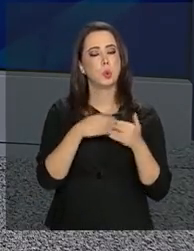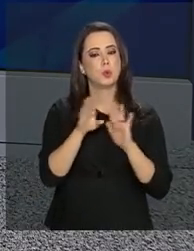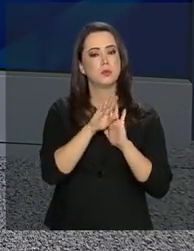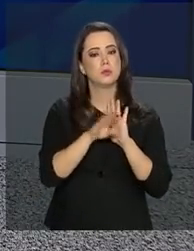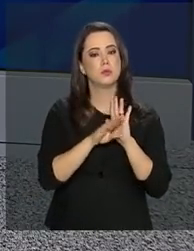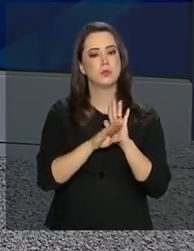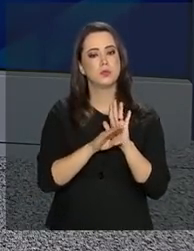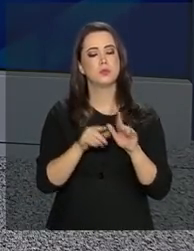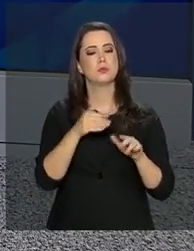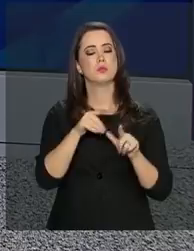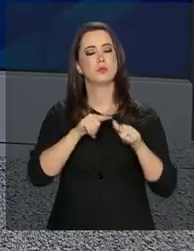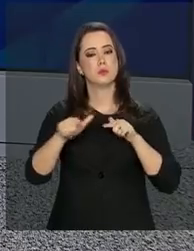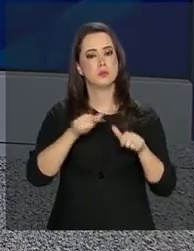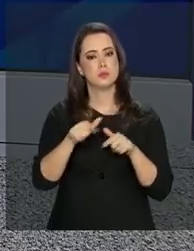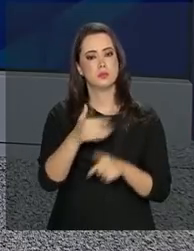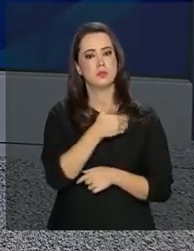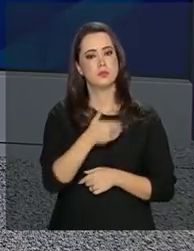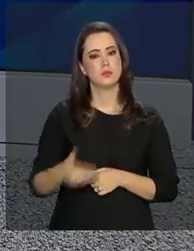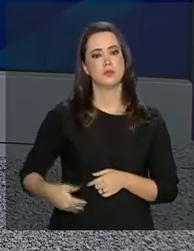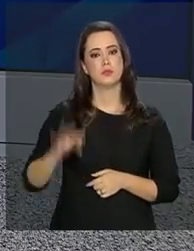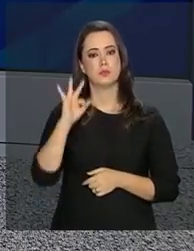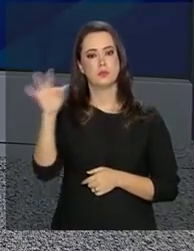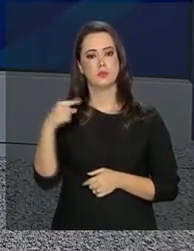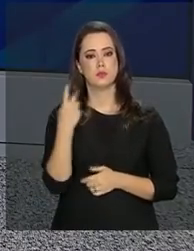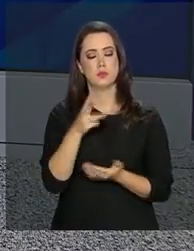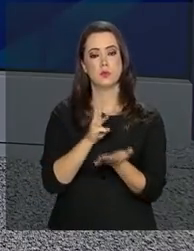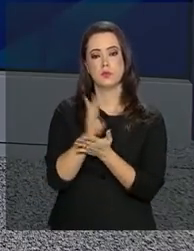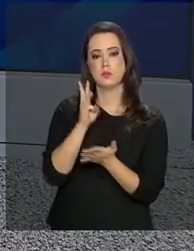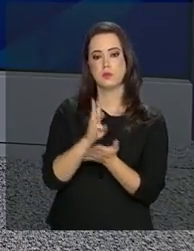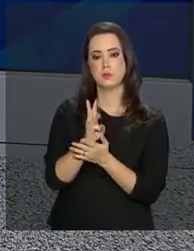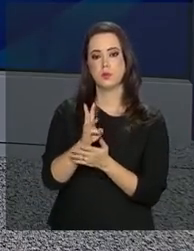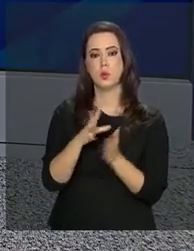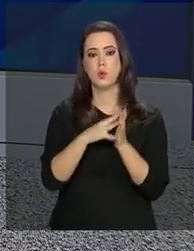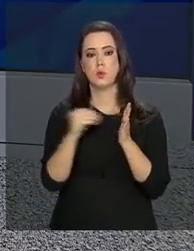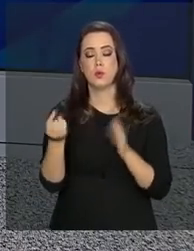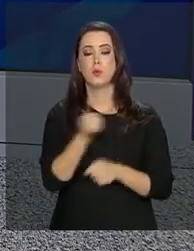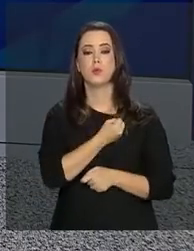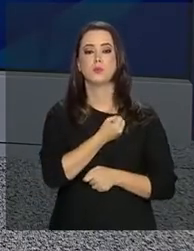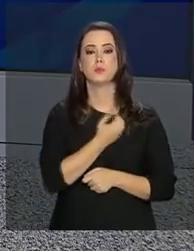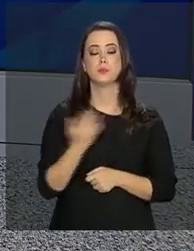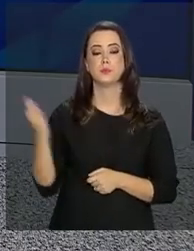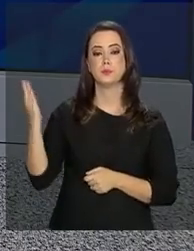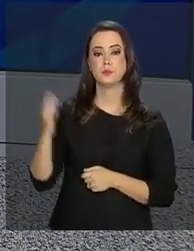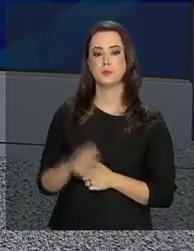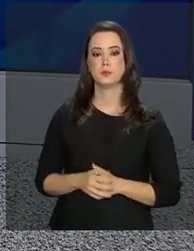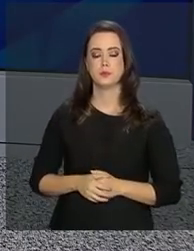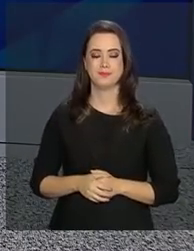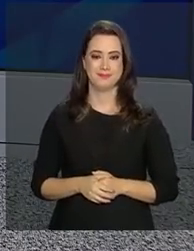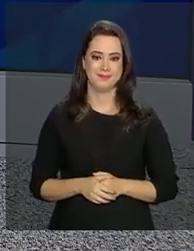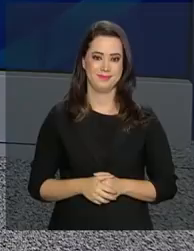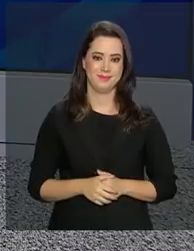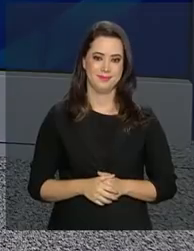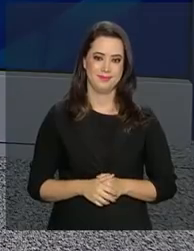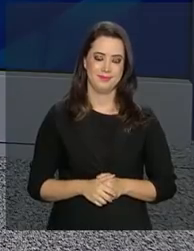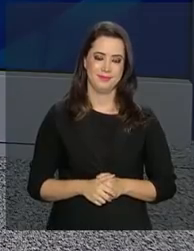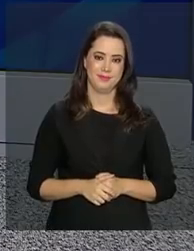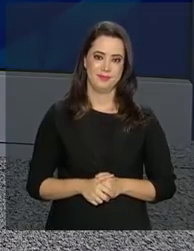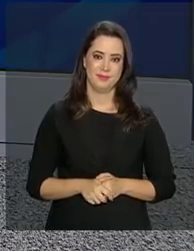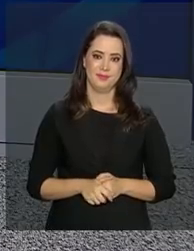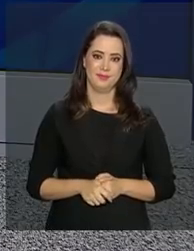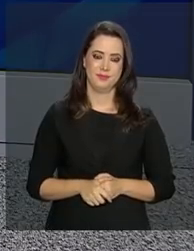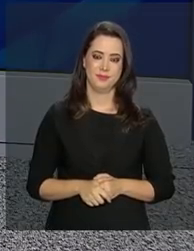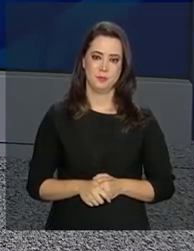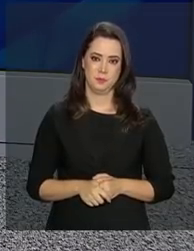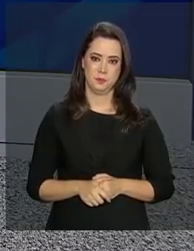mesmo dúvidas sobre programas e ações do governo federal para o nosso a tap anote aí o número este que aparece 16 19 98